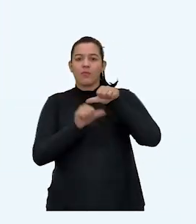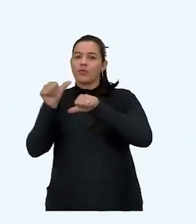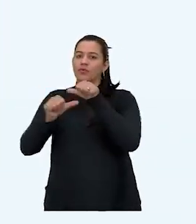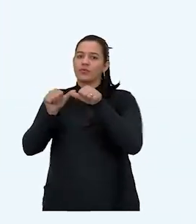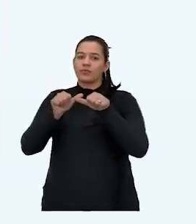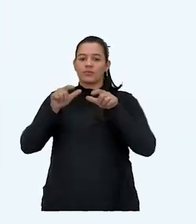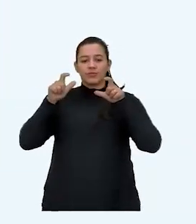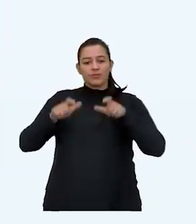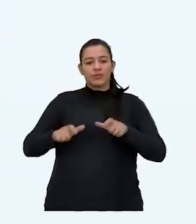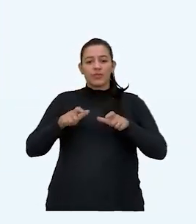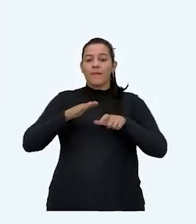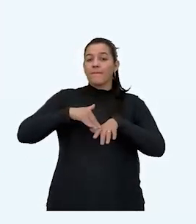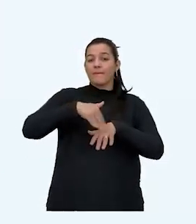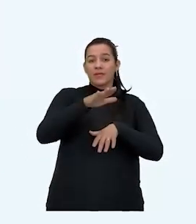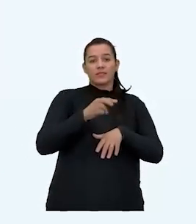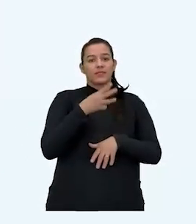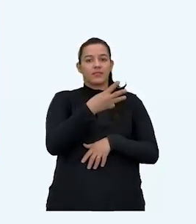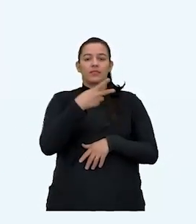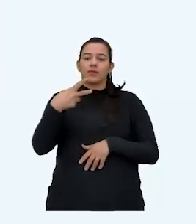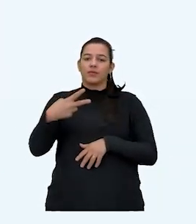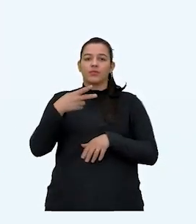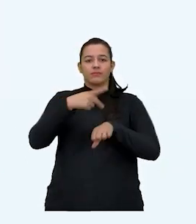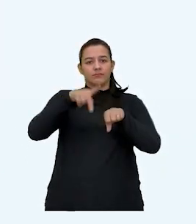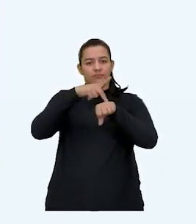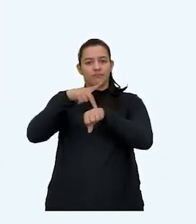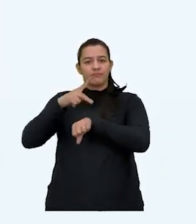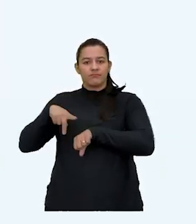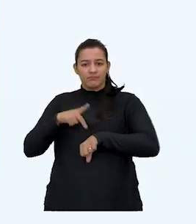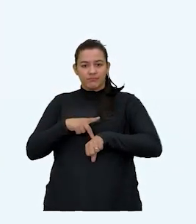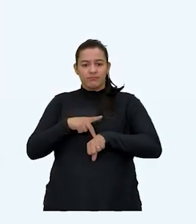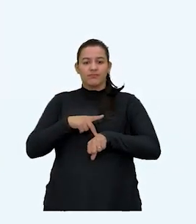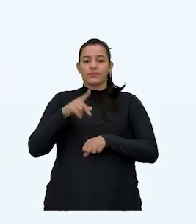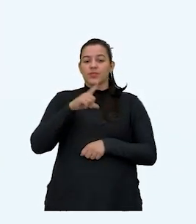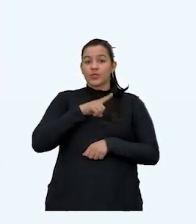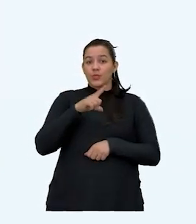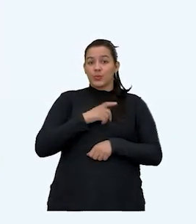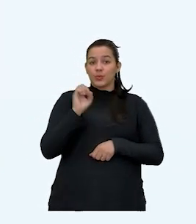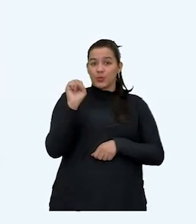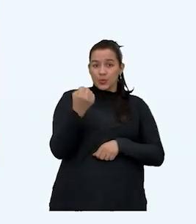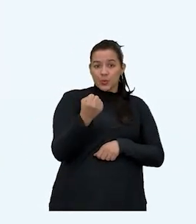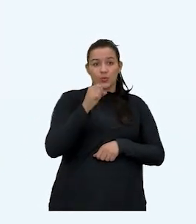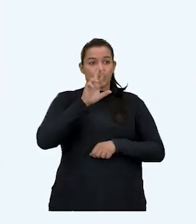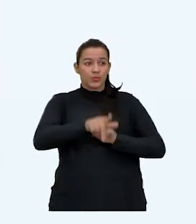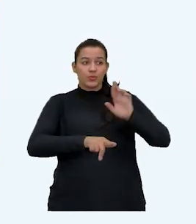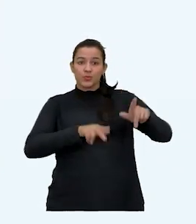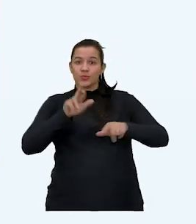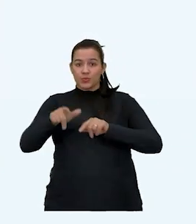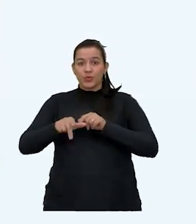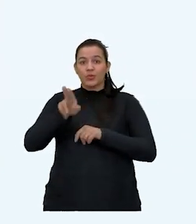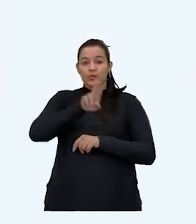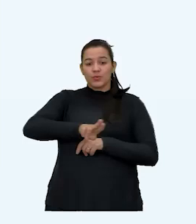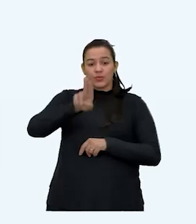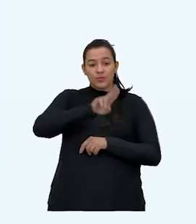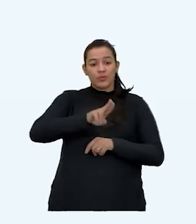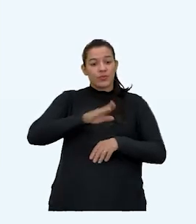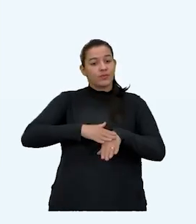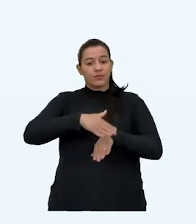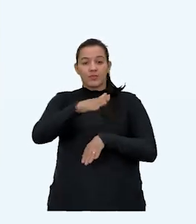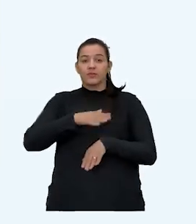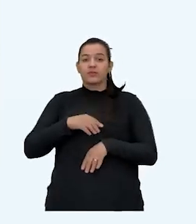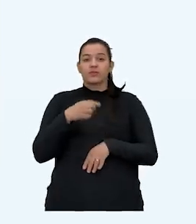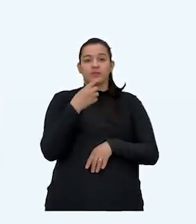de outros 132 países. Temos 8 plataformas diferentes que já são usadas em 132 países.